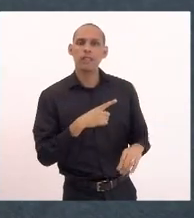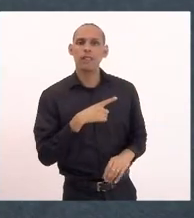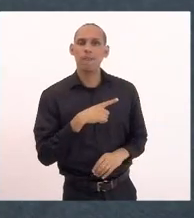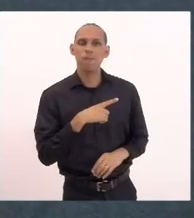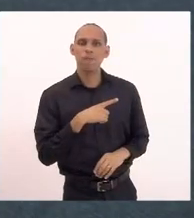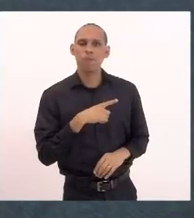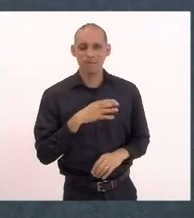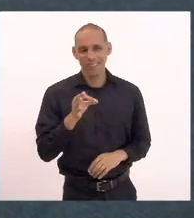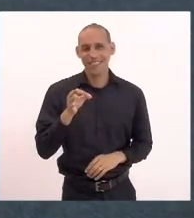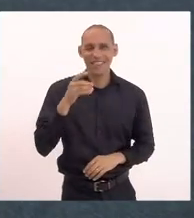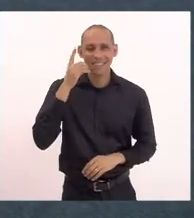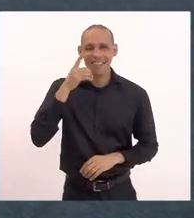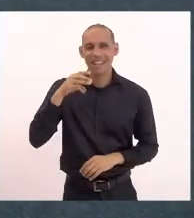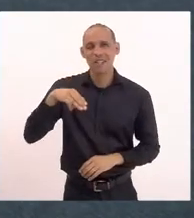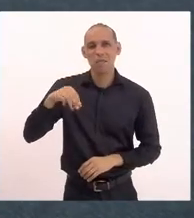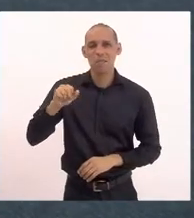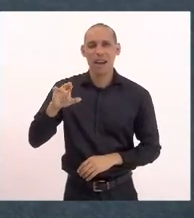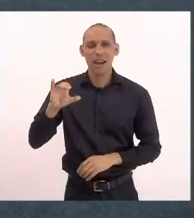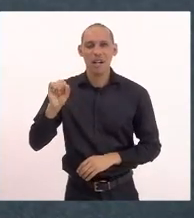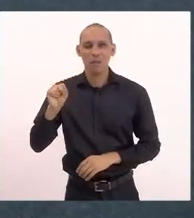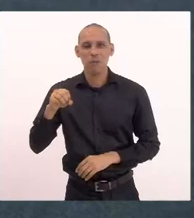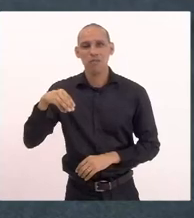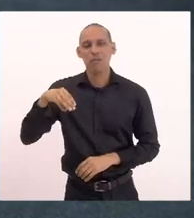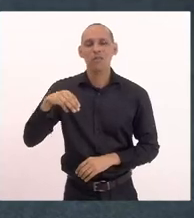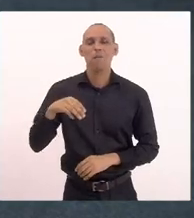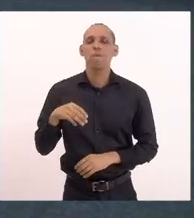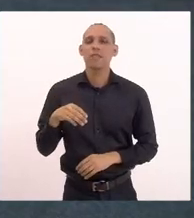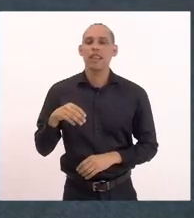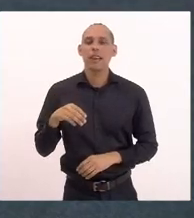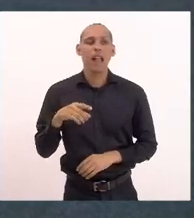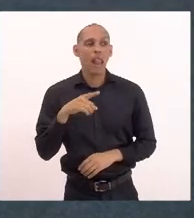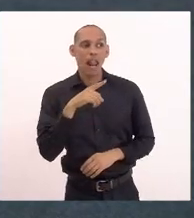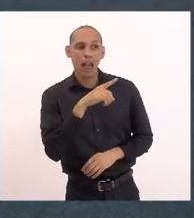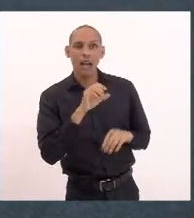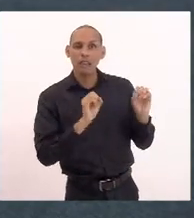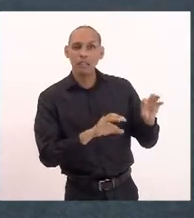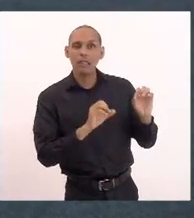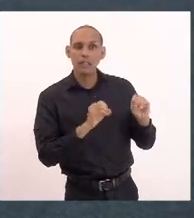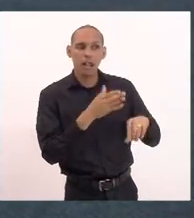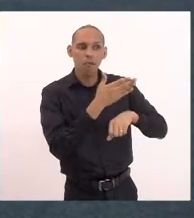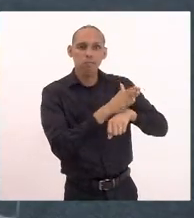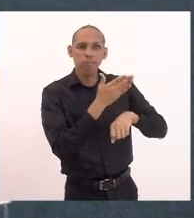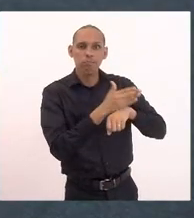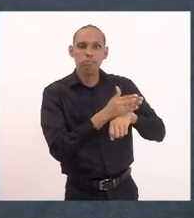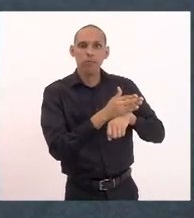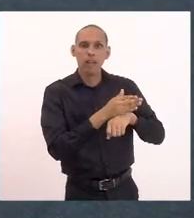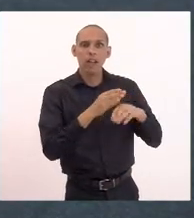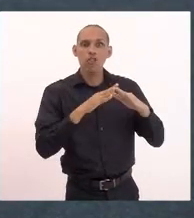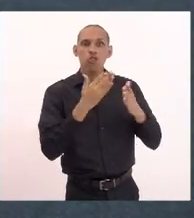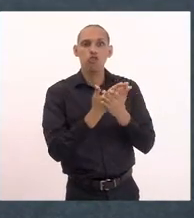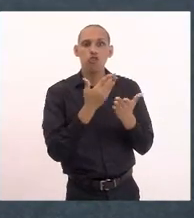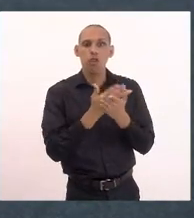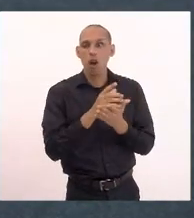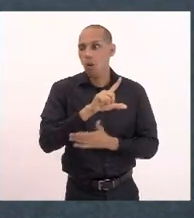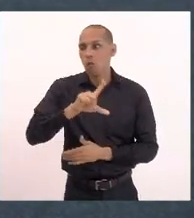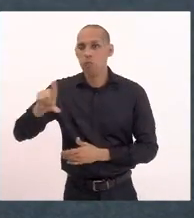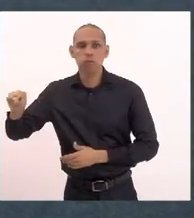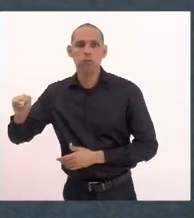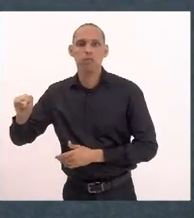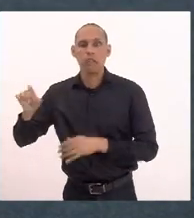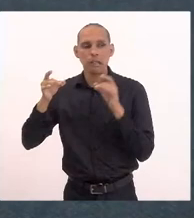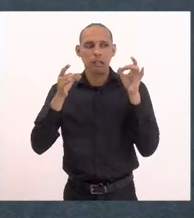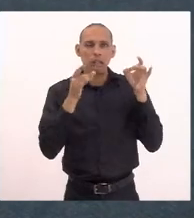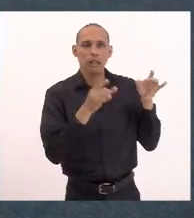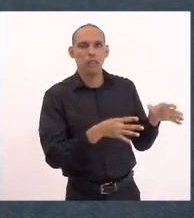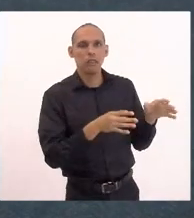né, deputado Marcos Miller, as crianças nos Estados Unidos, elas são ensinadas, treinadas, a abandonarem as escolas em caso de incêndio.